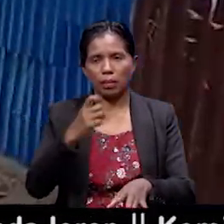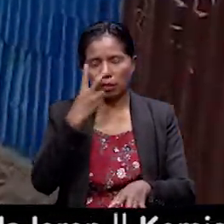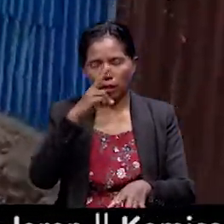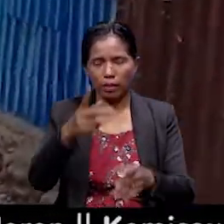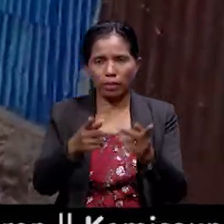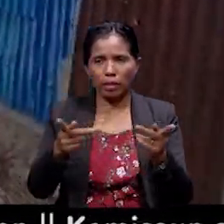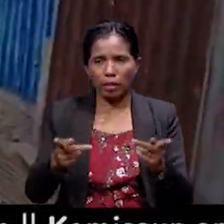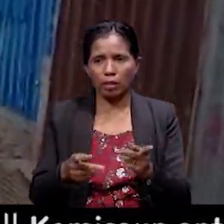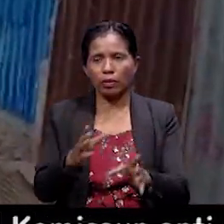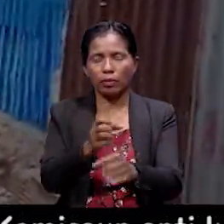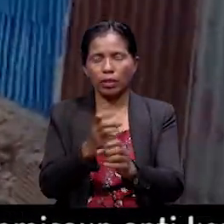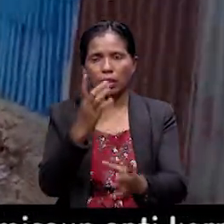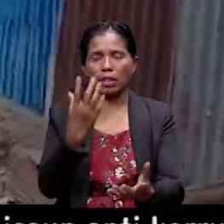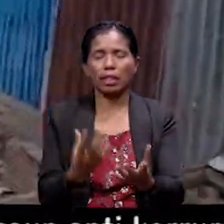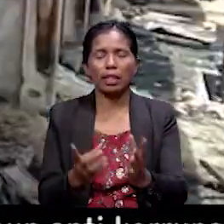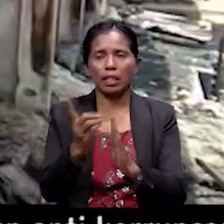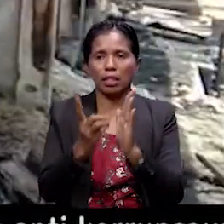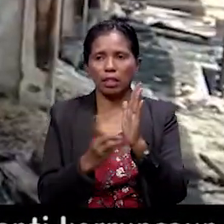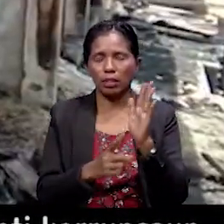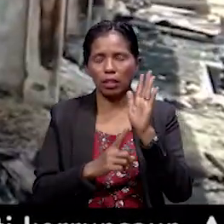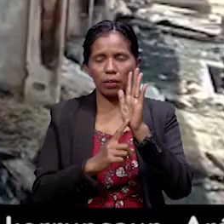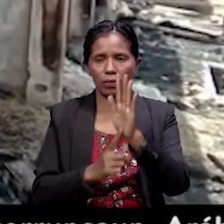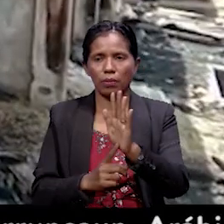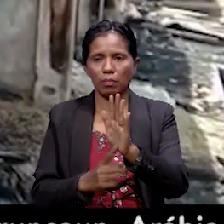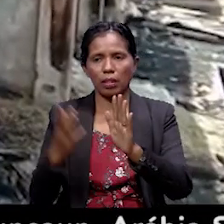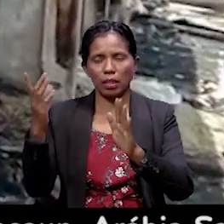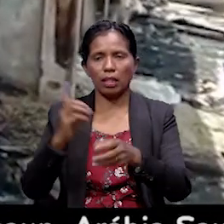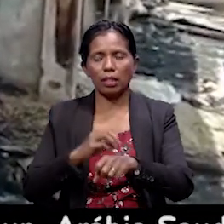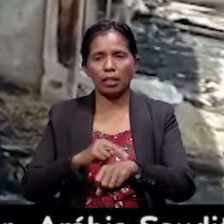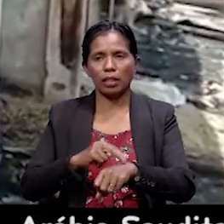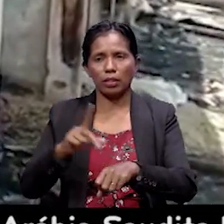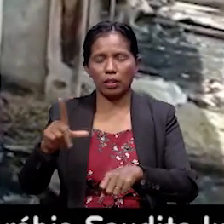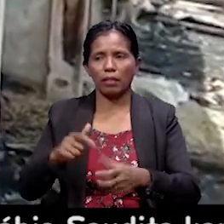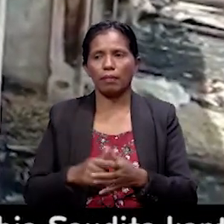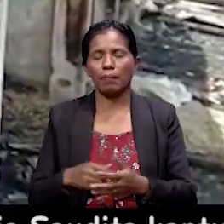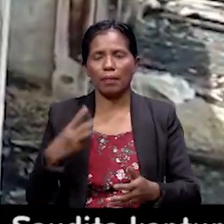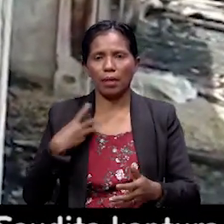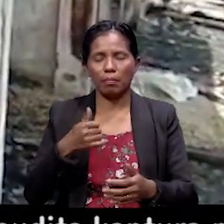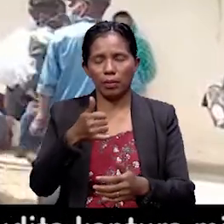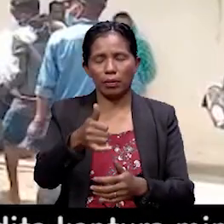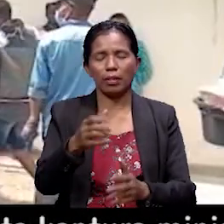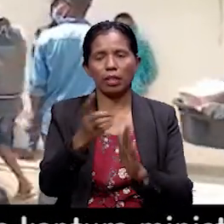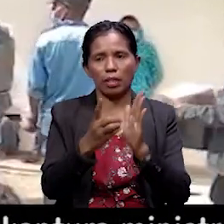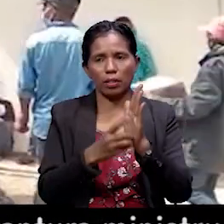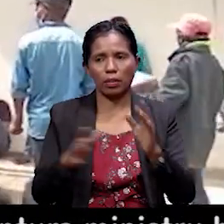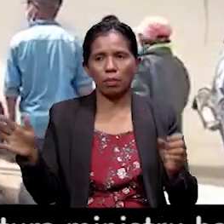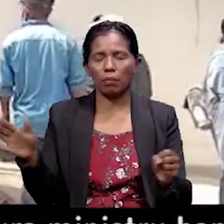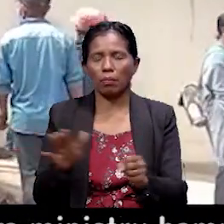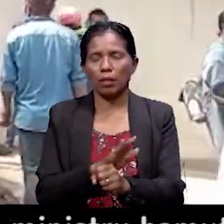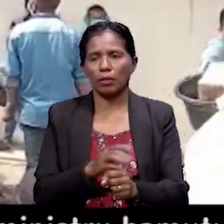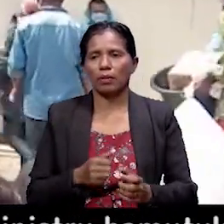nor recolha dadus, ho dihato ba parte kompetenti iha nasional. Ita tona dadus ne completo, na?